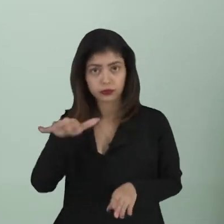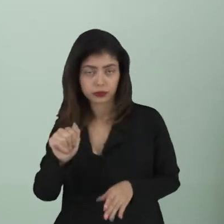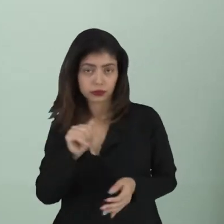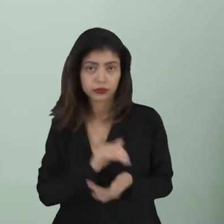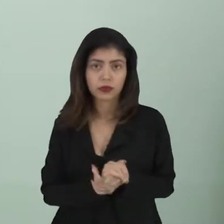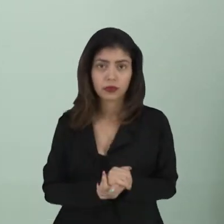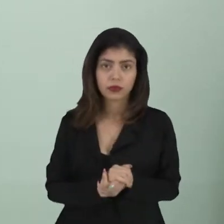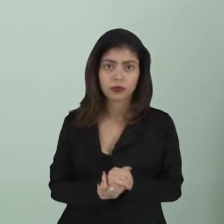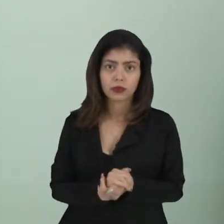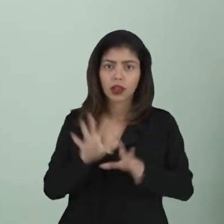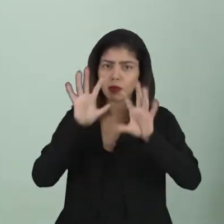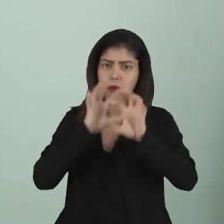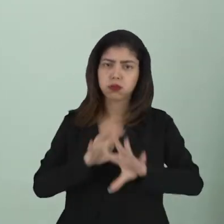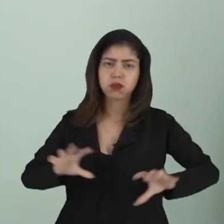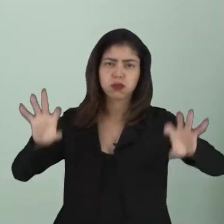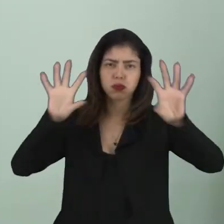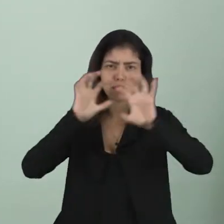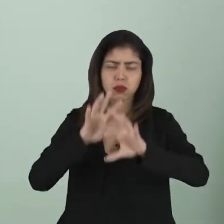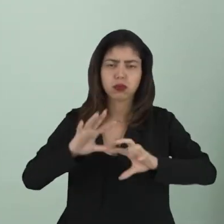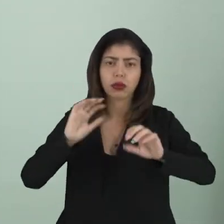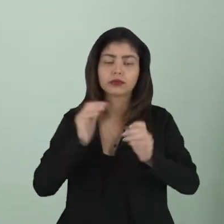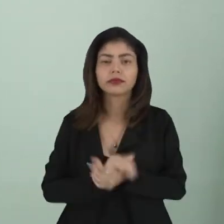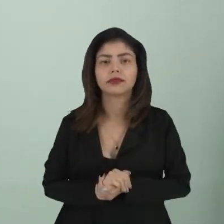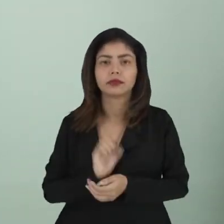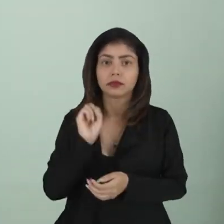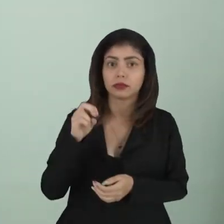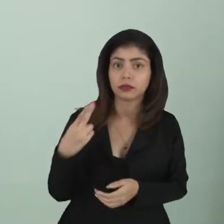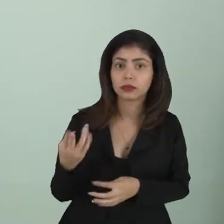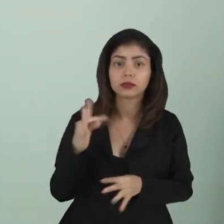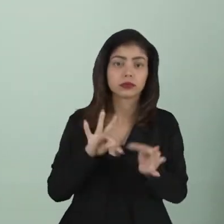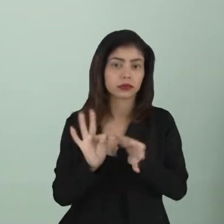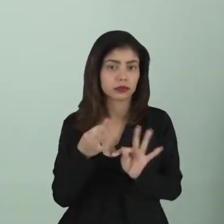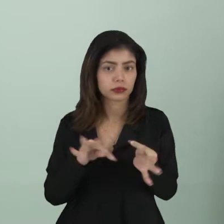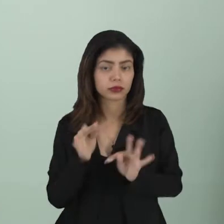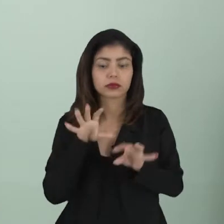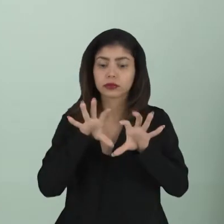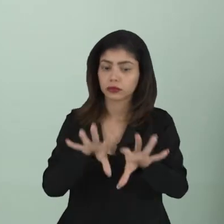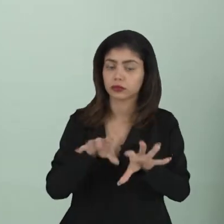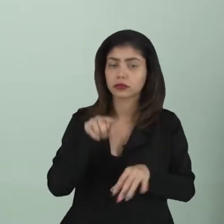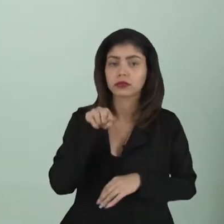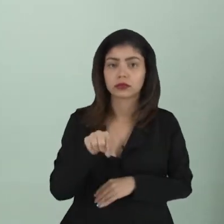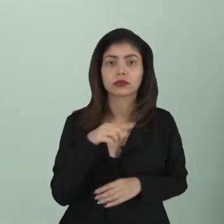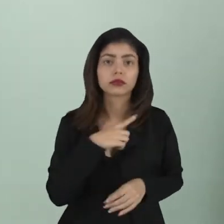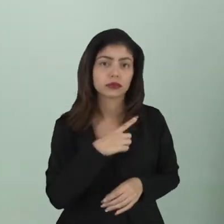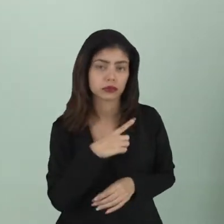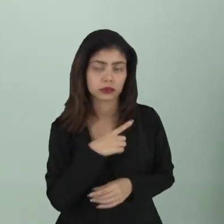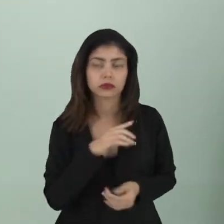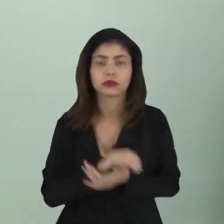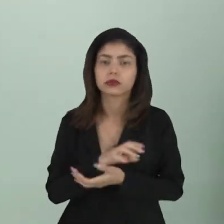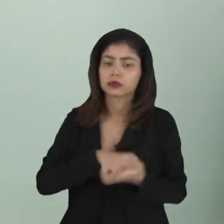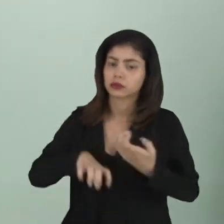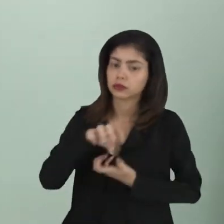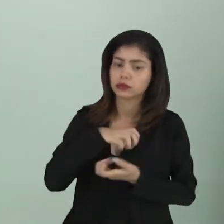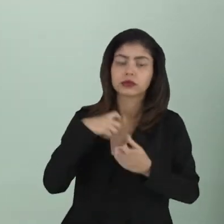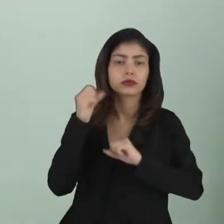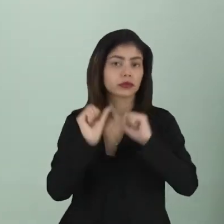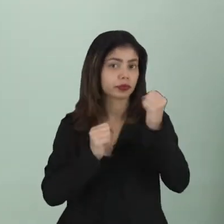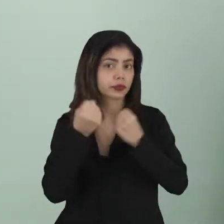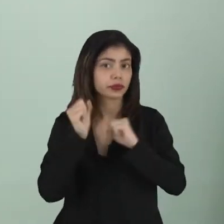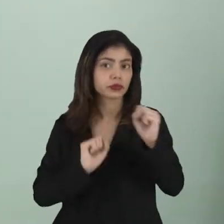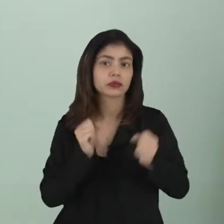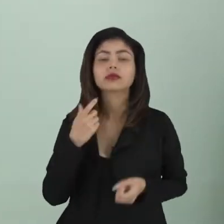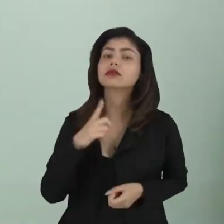a vapor. Máquinas essas ou tecnologias essas que dessa revolução